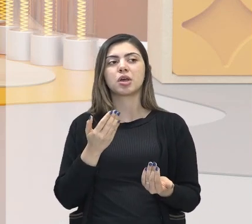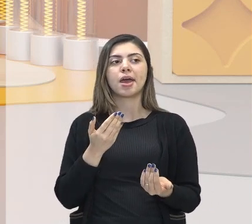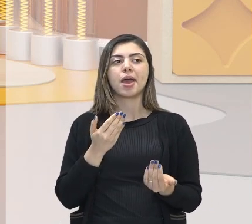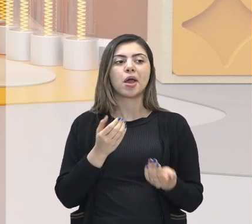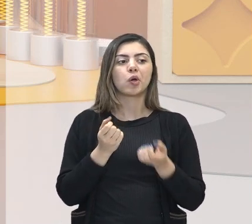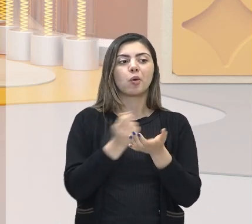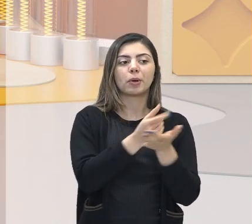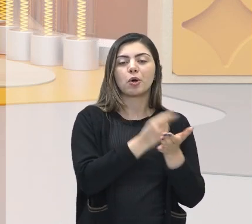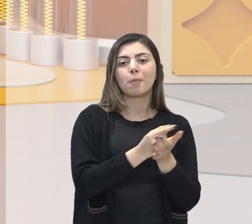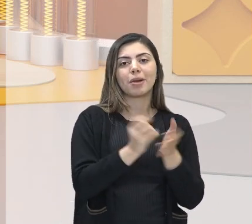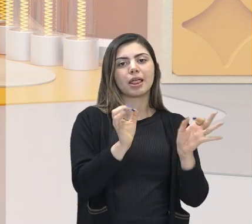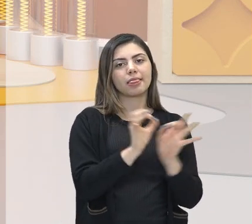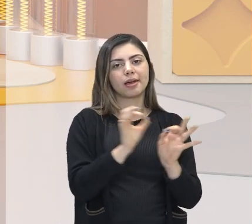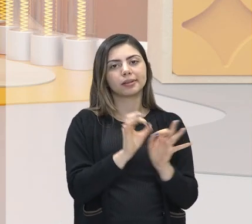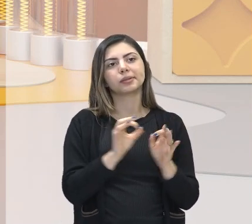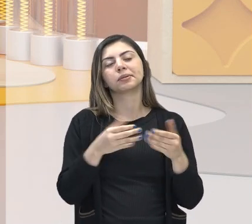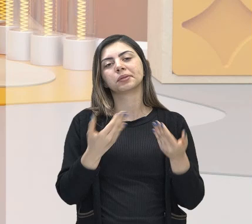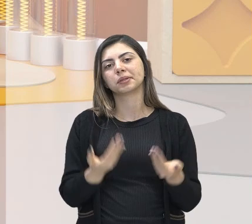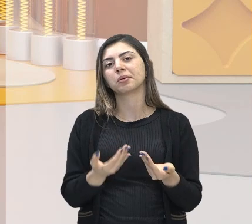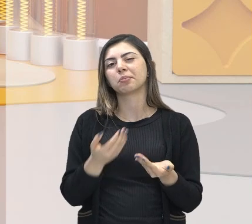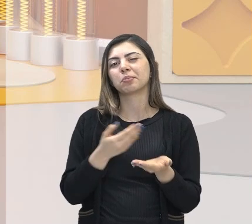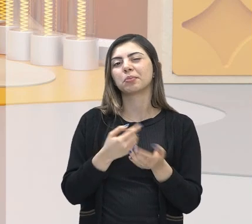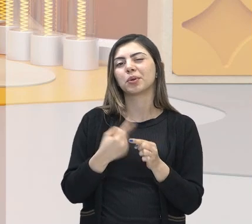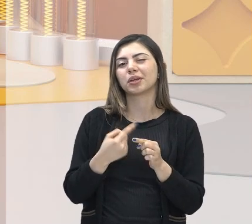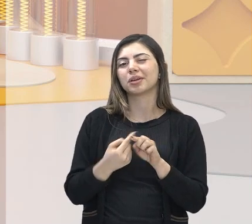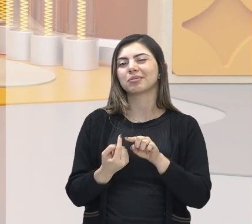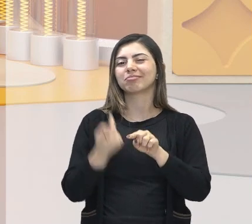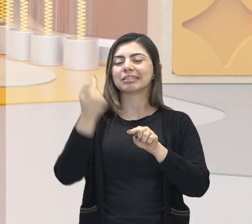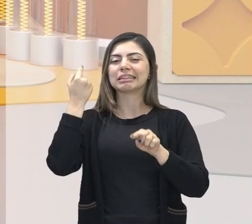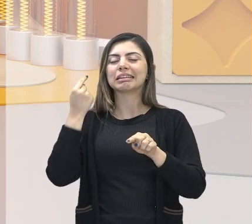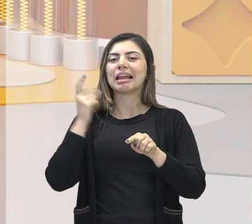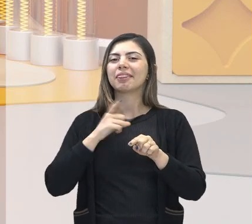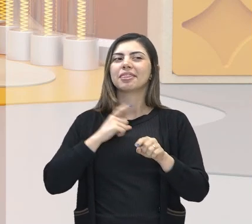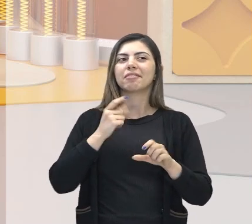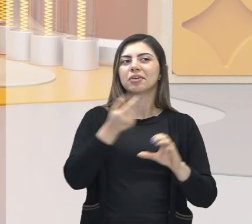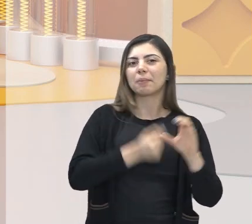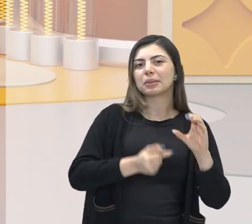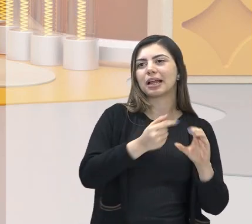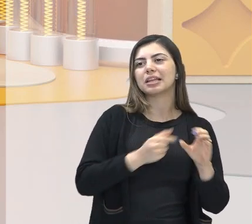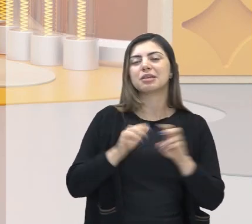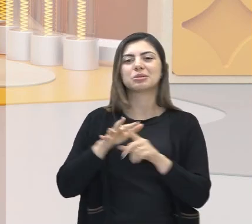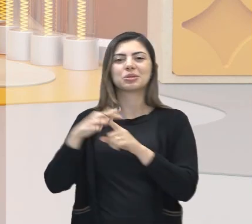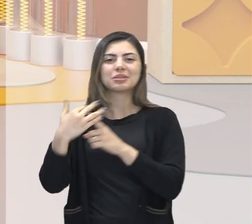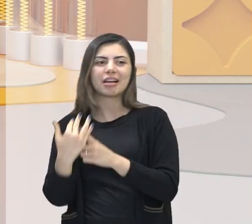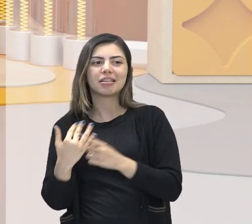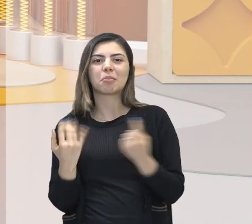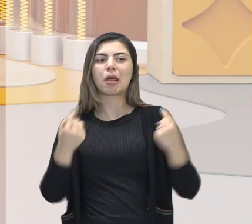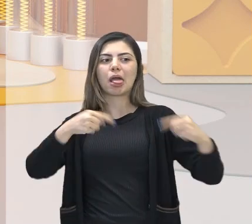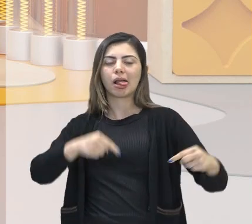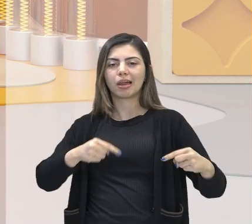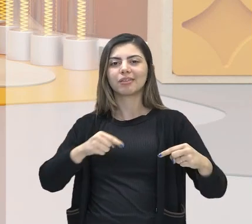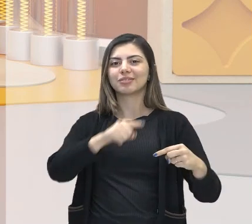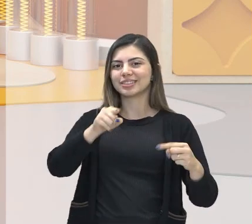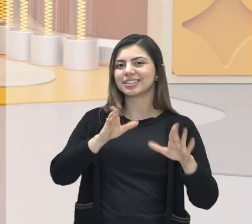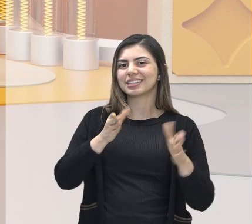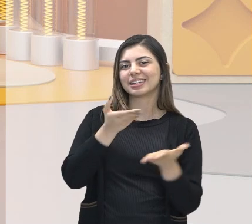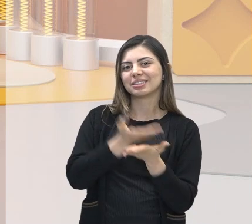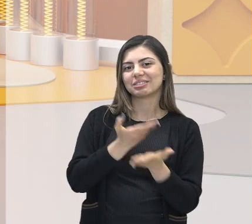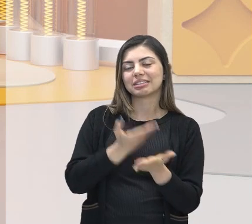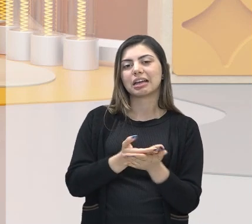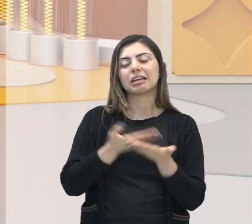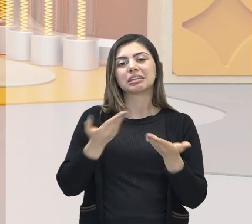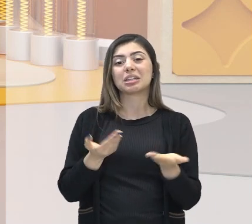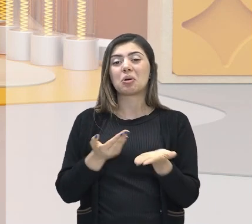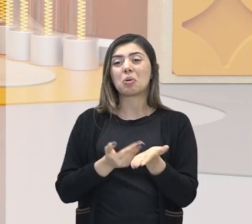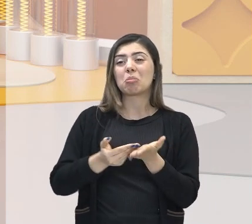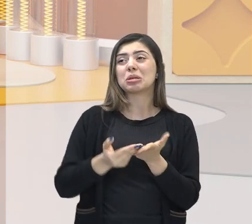fim daquele período onde era mundo capitalista, mundo socialista. Vocês já estudaram sobre isso, né? Então, desde a